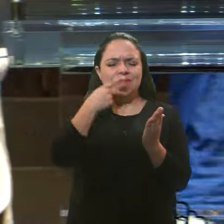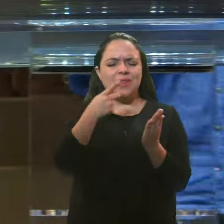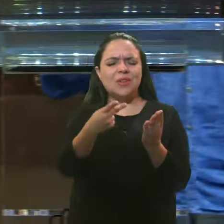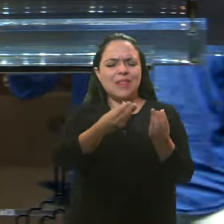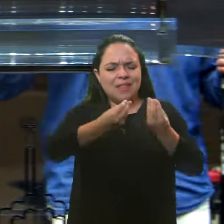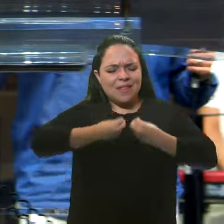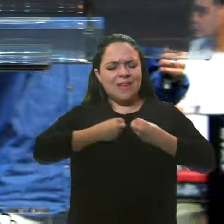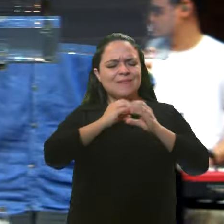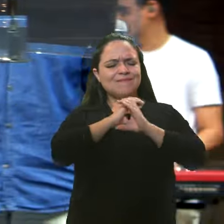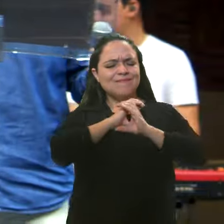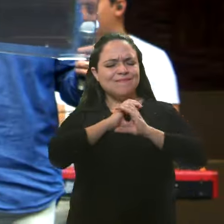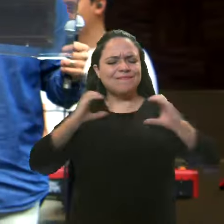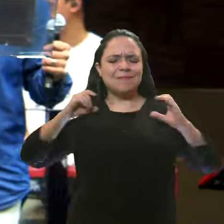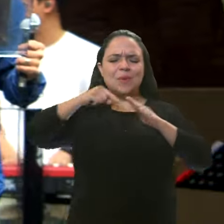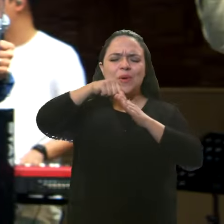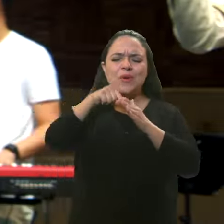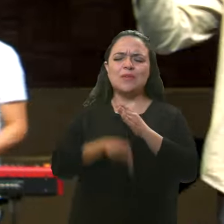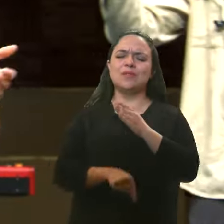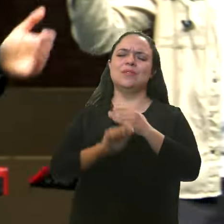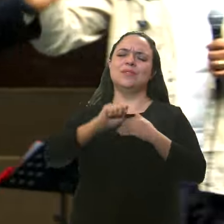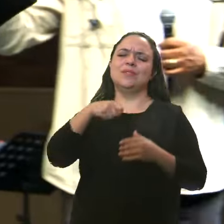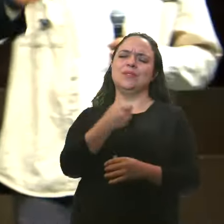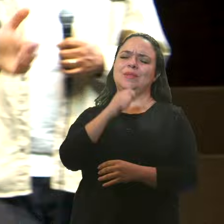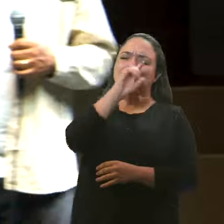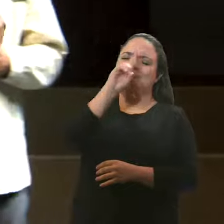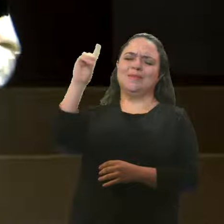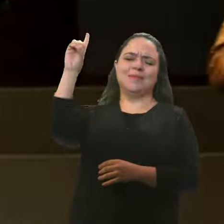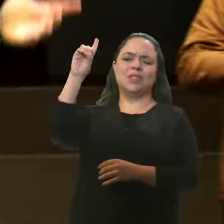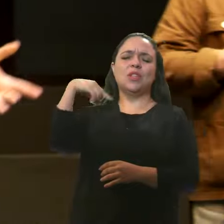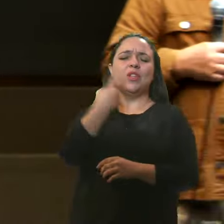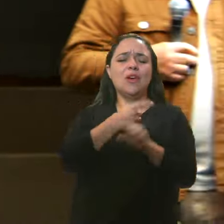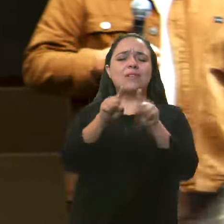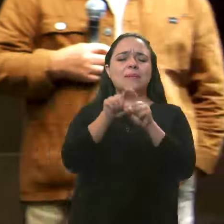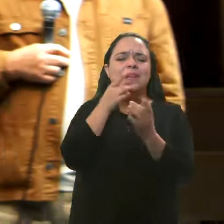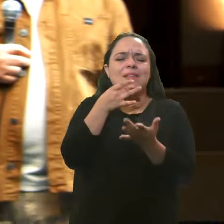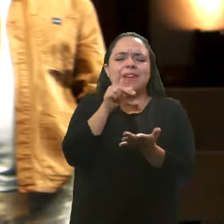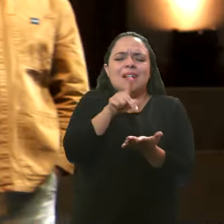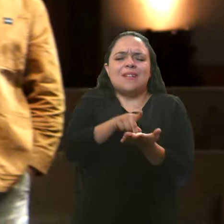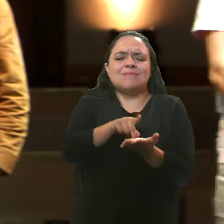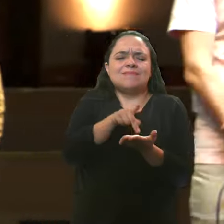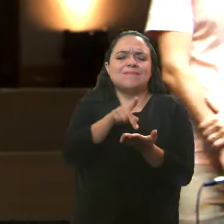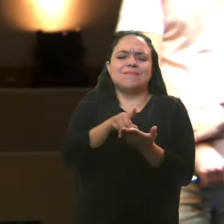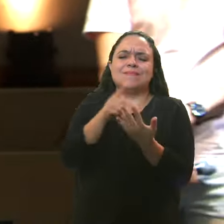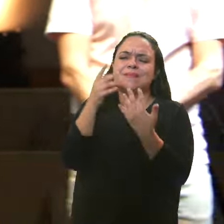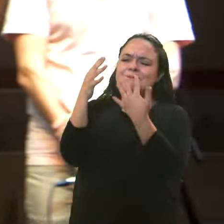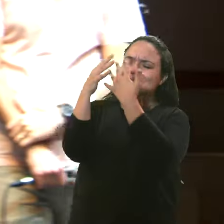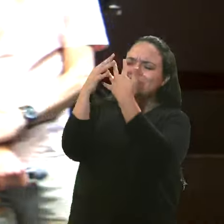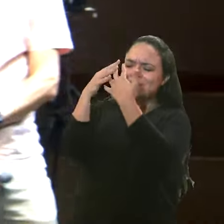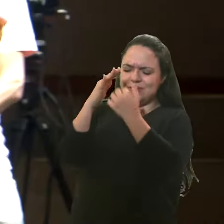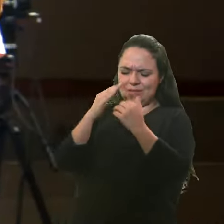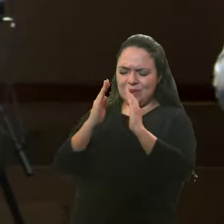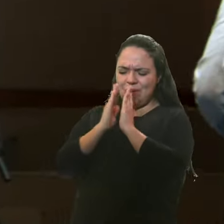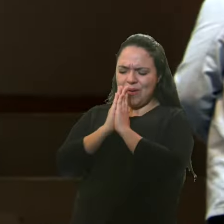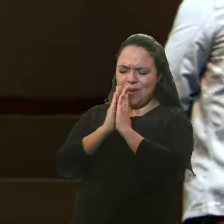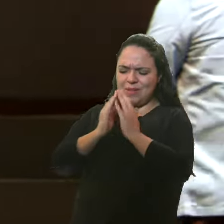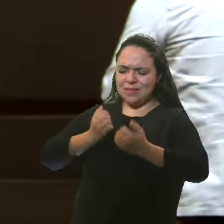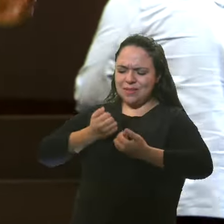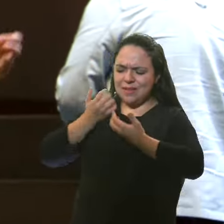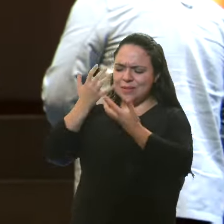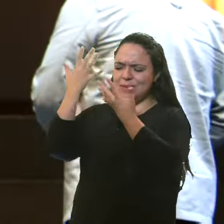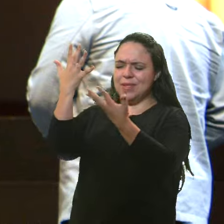mais profundamente, nos ensina a sermos mais honestos em nossas orações, nos ensina, Deus, a irmos para a